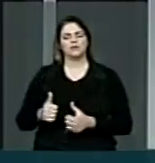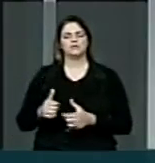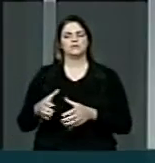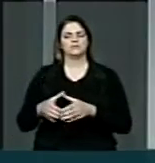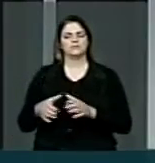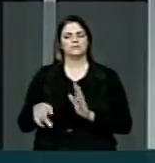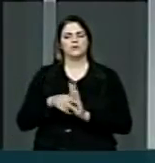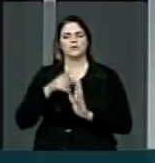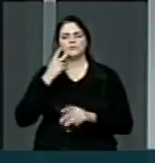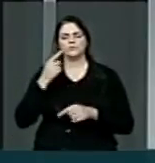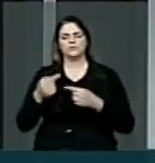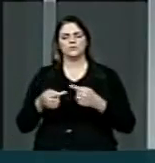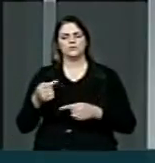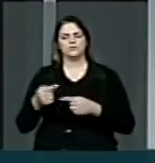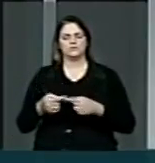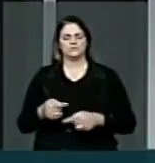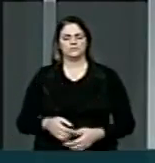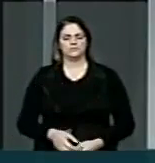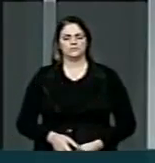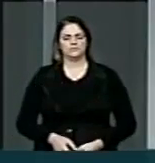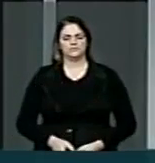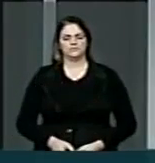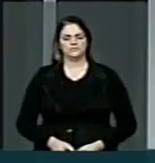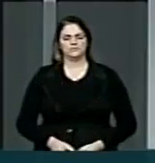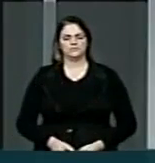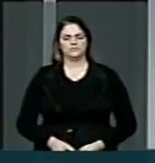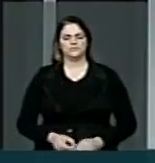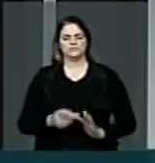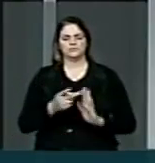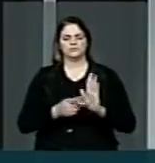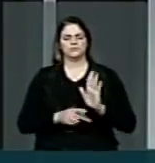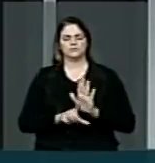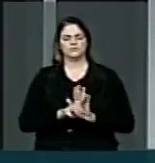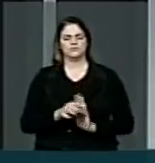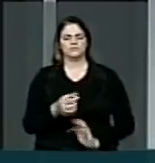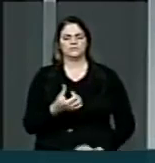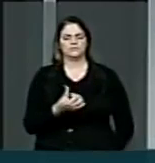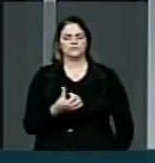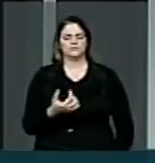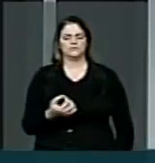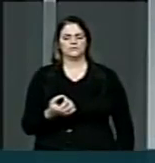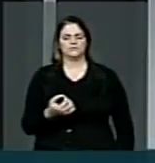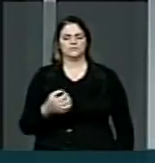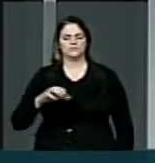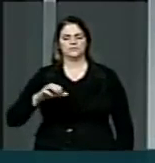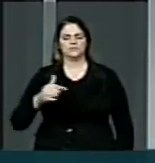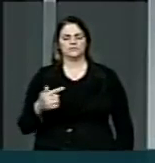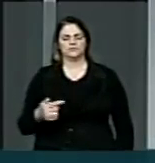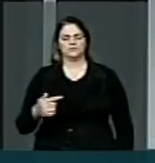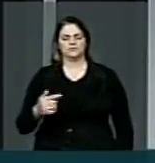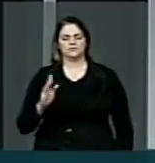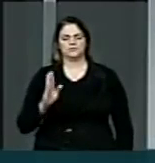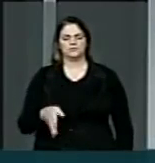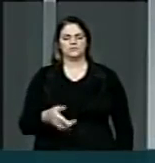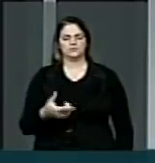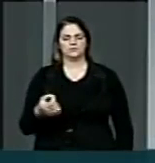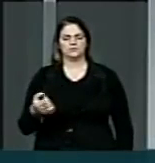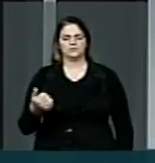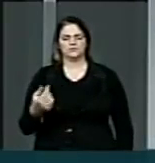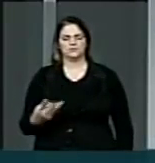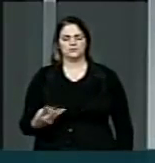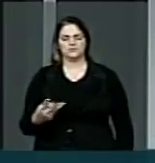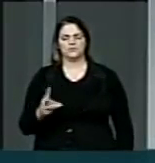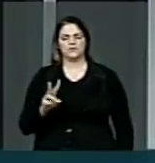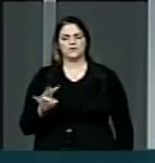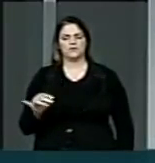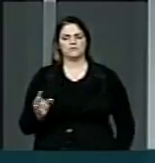político-partidária de qualquer interferência. O projeto de lei 73/97 de 2013, ao prever